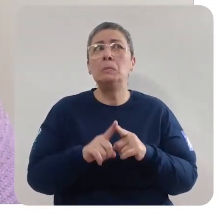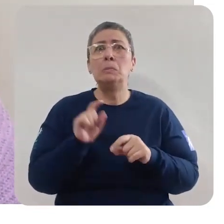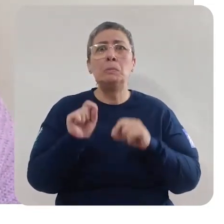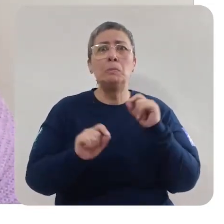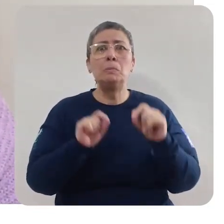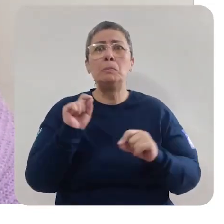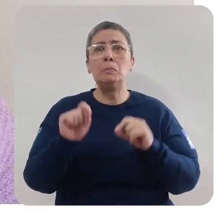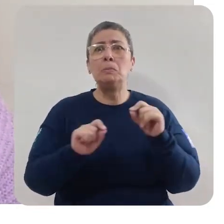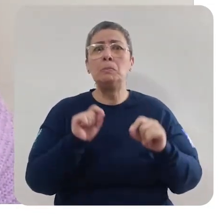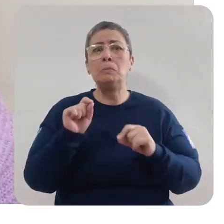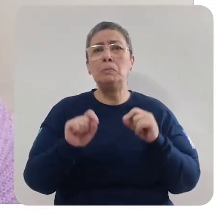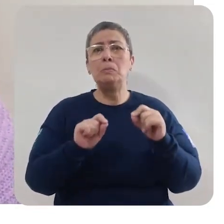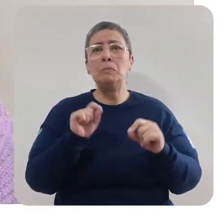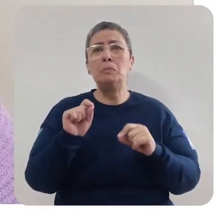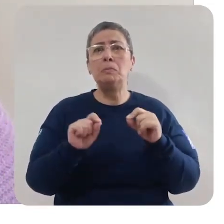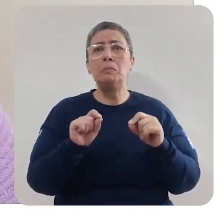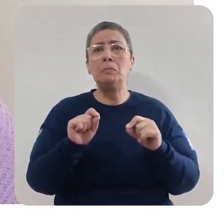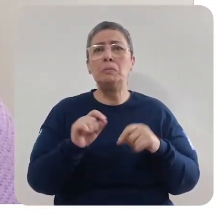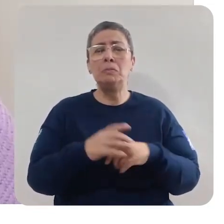Tem.